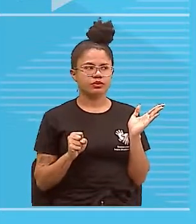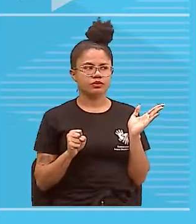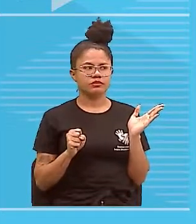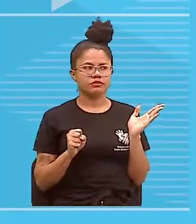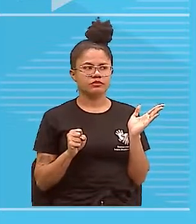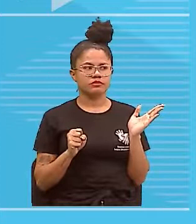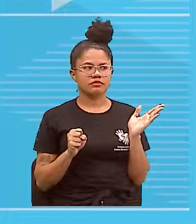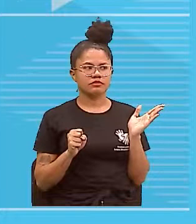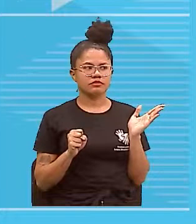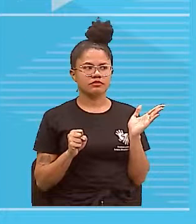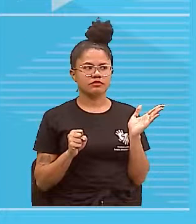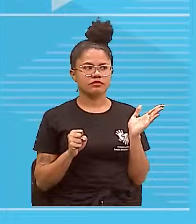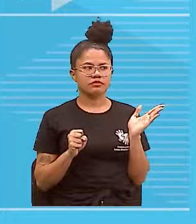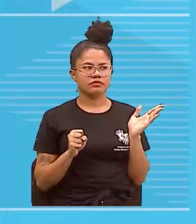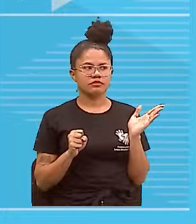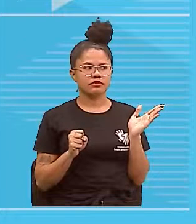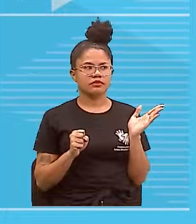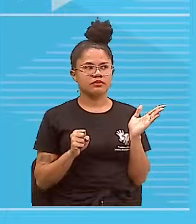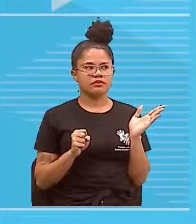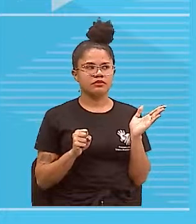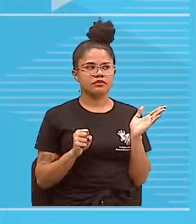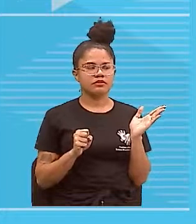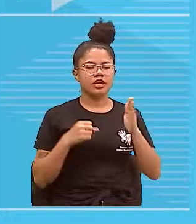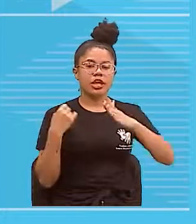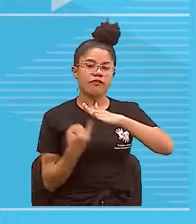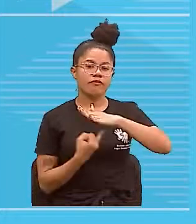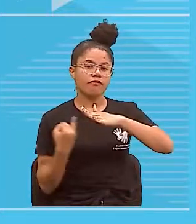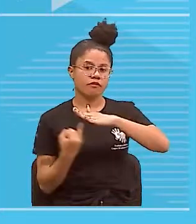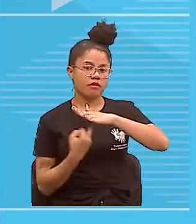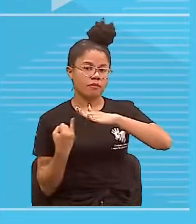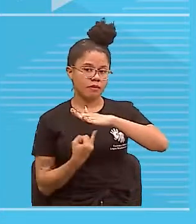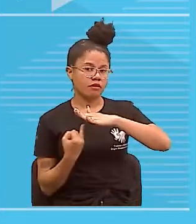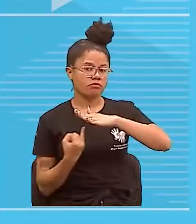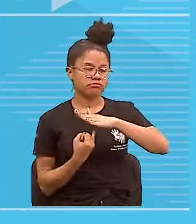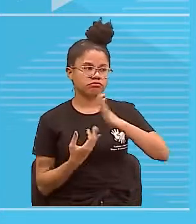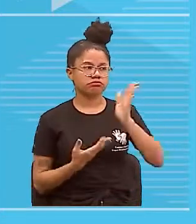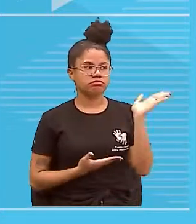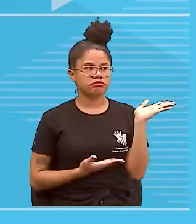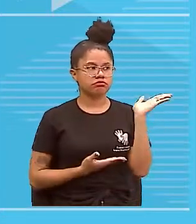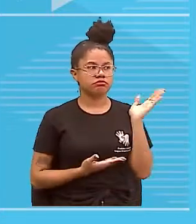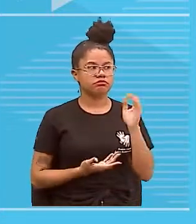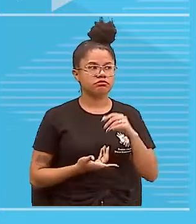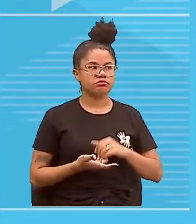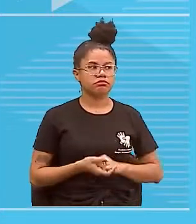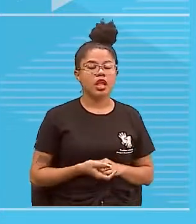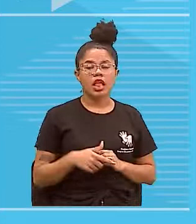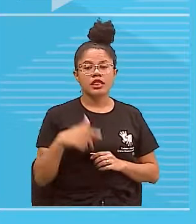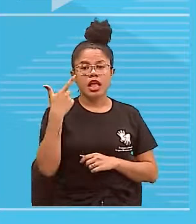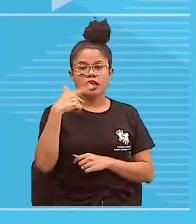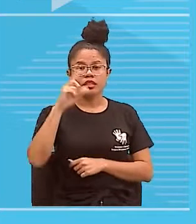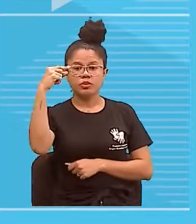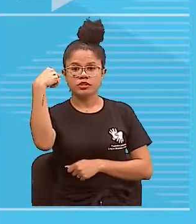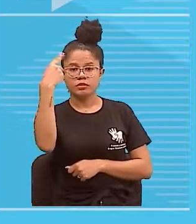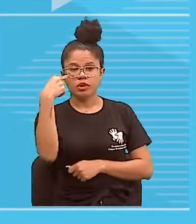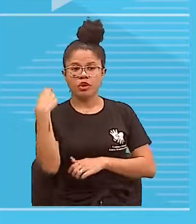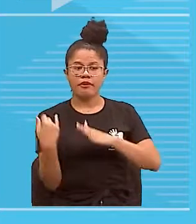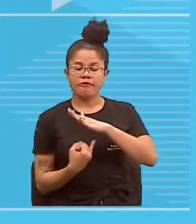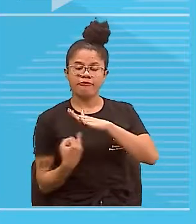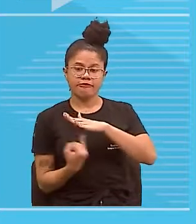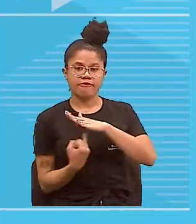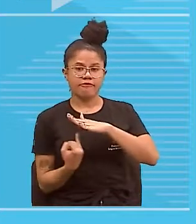Esse é o vosso espanhol tá é o Meus outros ele é um pronome de tratamento informal